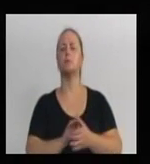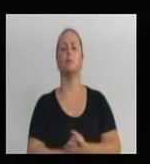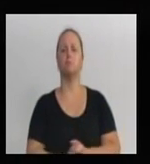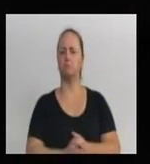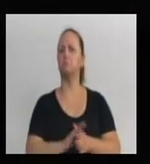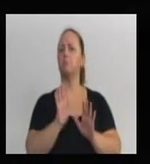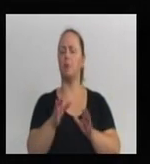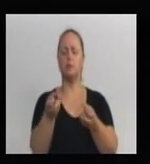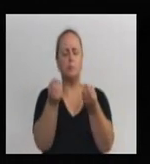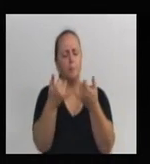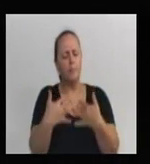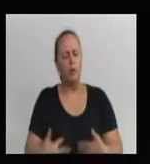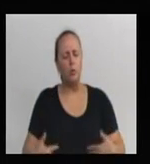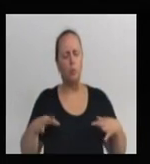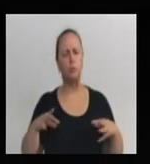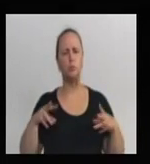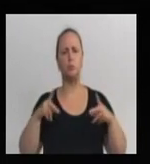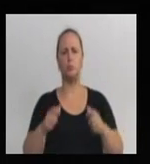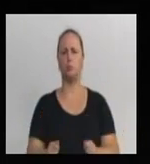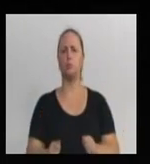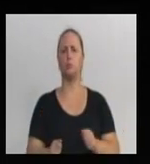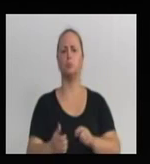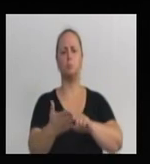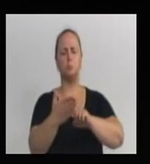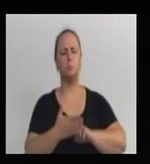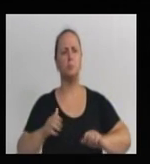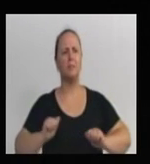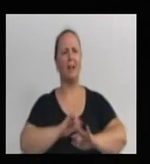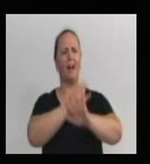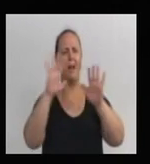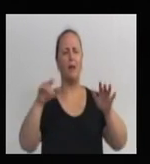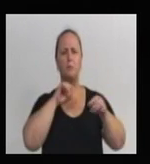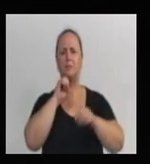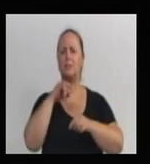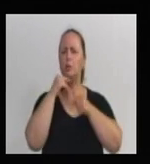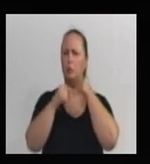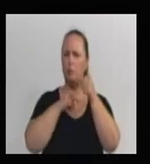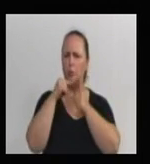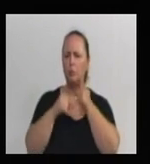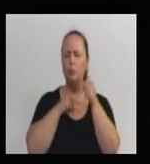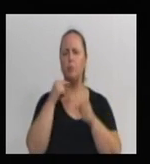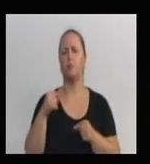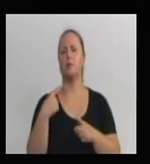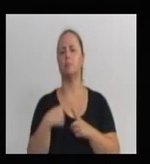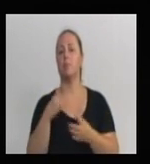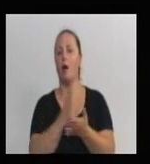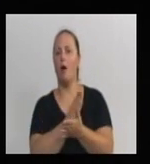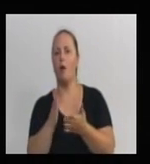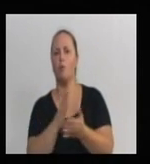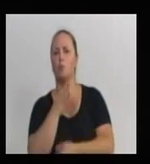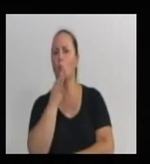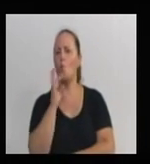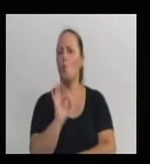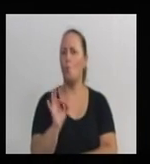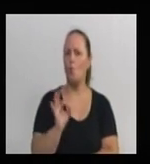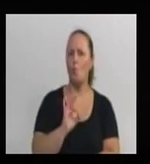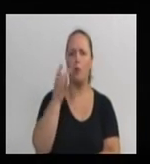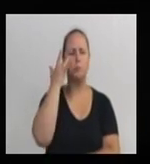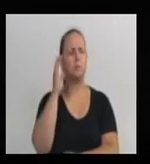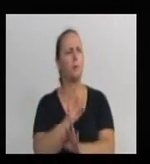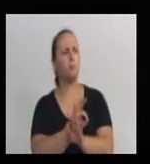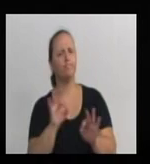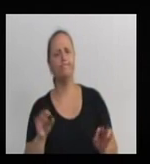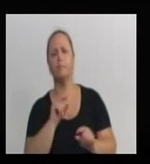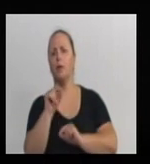todas as informações, esclareceu as dúvidas de alguns vereadores que não conheciam, não sabiam o que estava acontecendo, mas foi